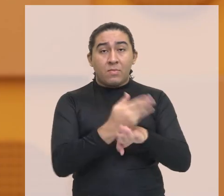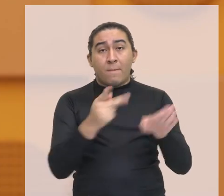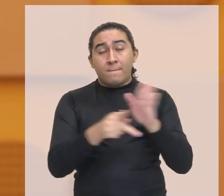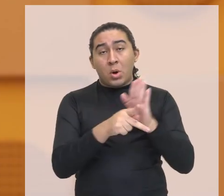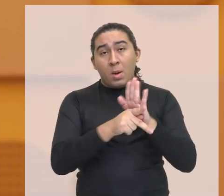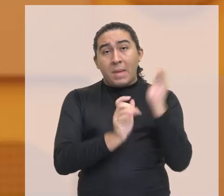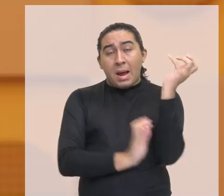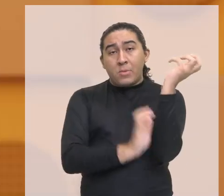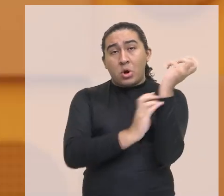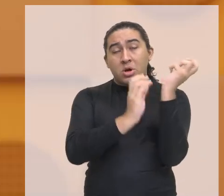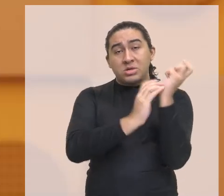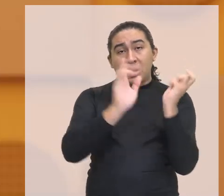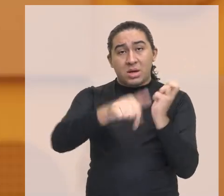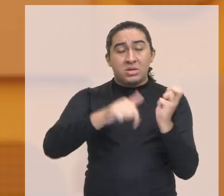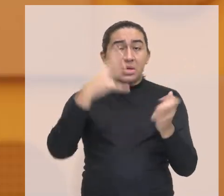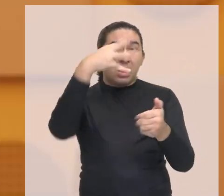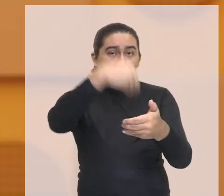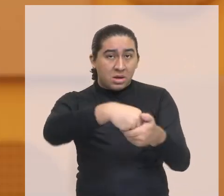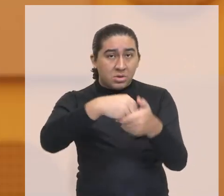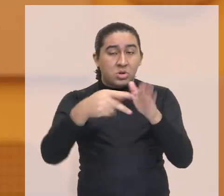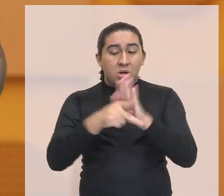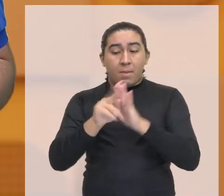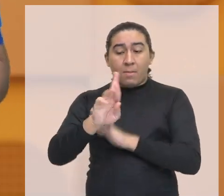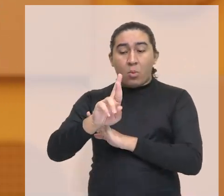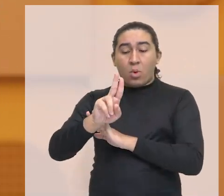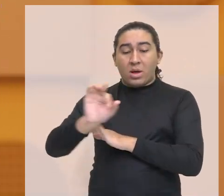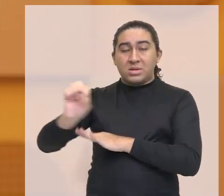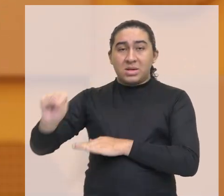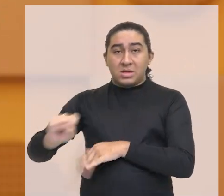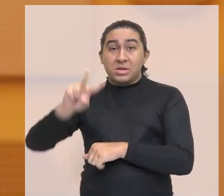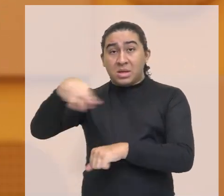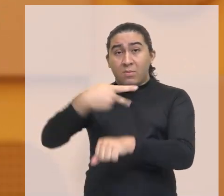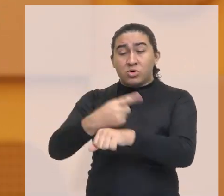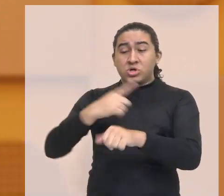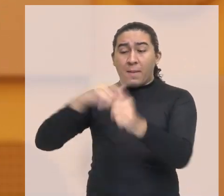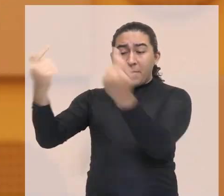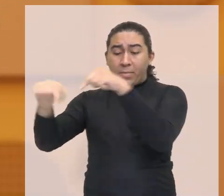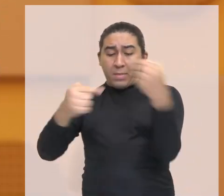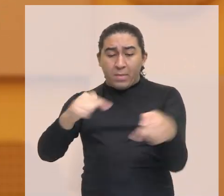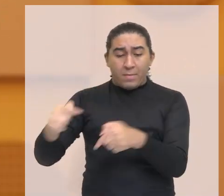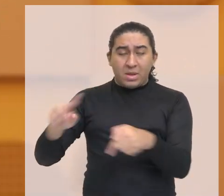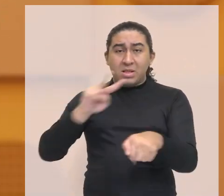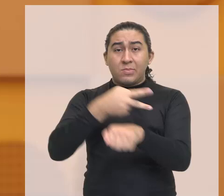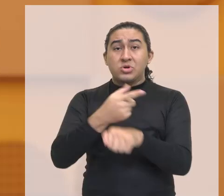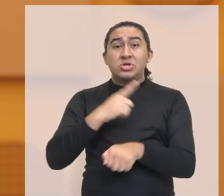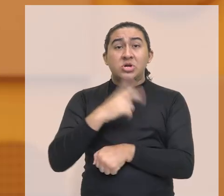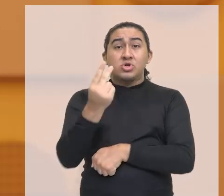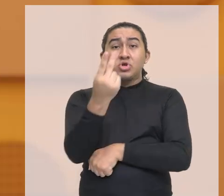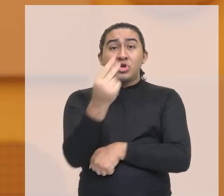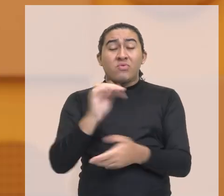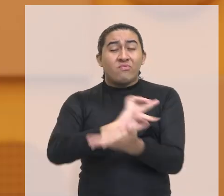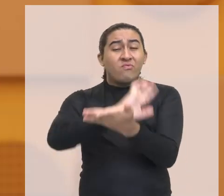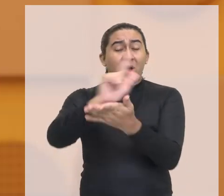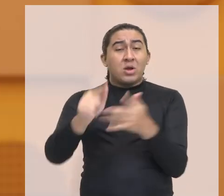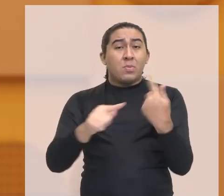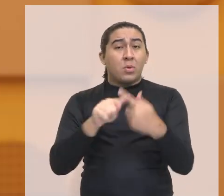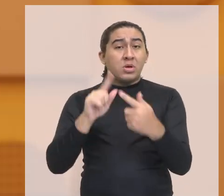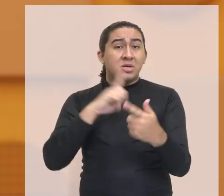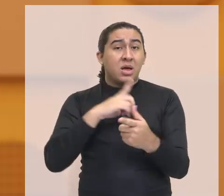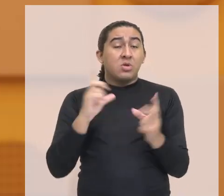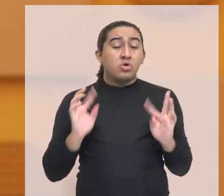soviética. Muitos deles, após a dissolução da União Soviética, se tornaram multimilionários porque herdaram